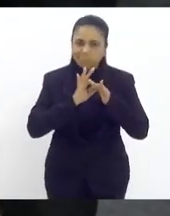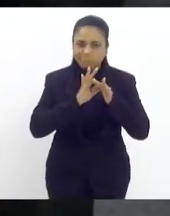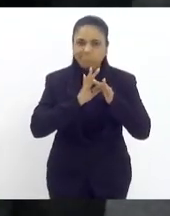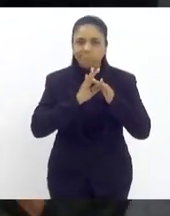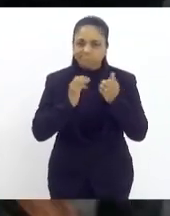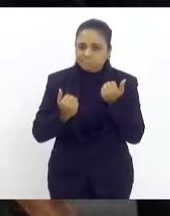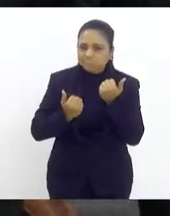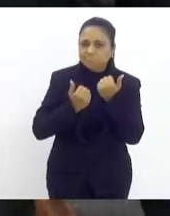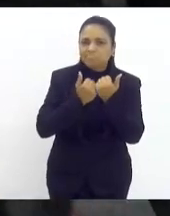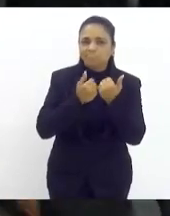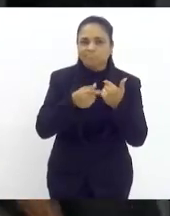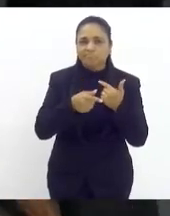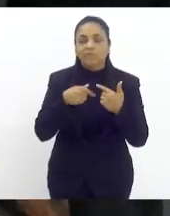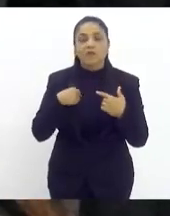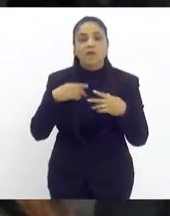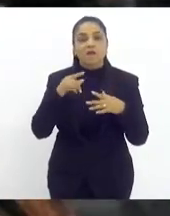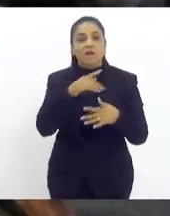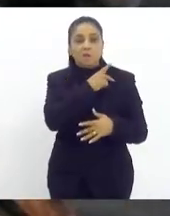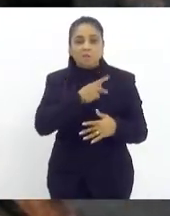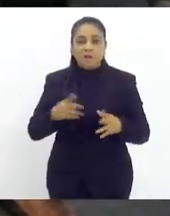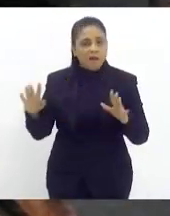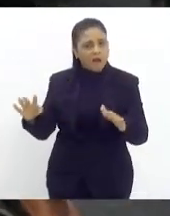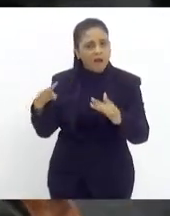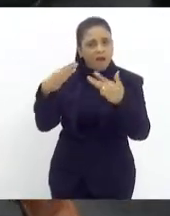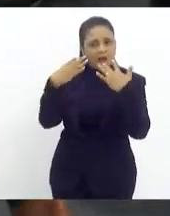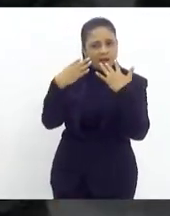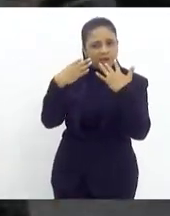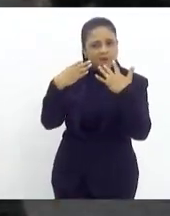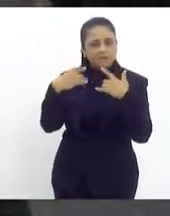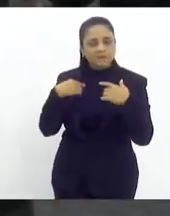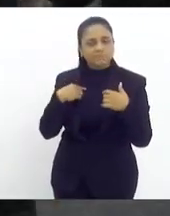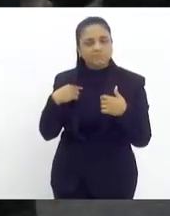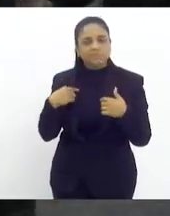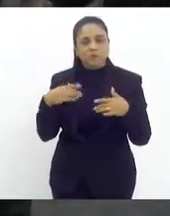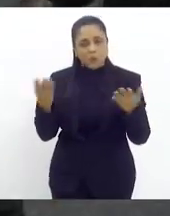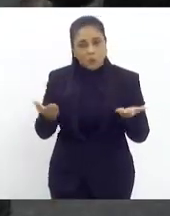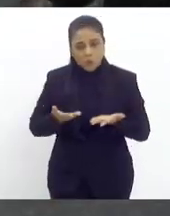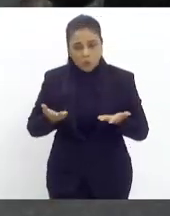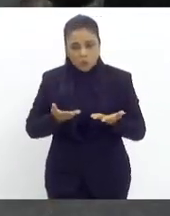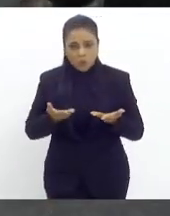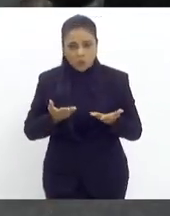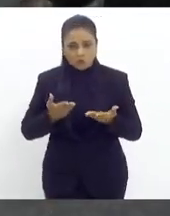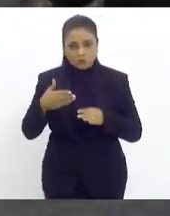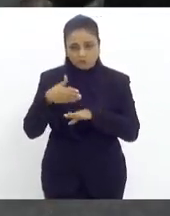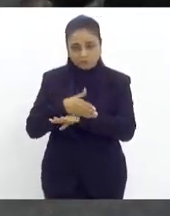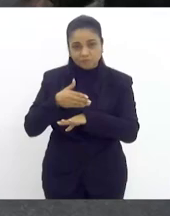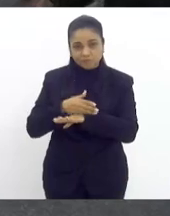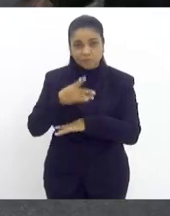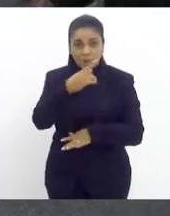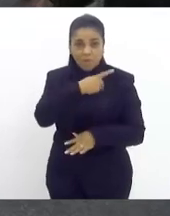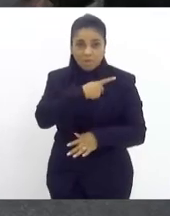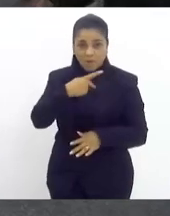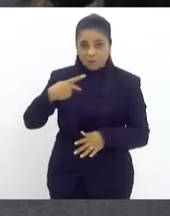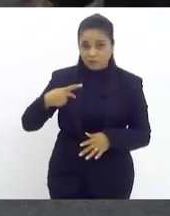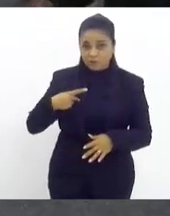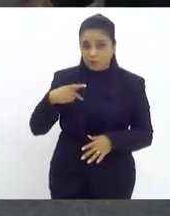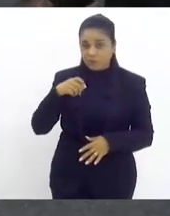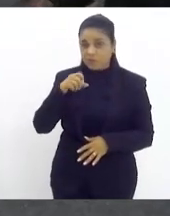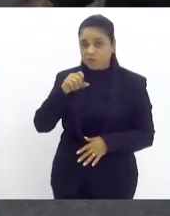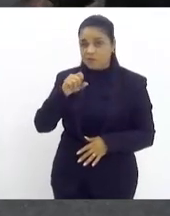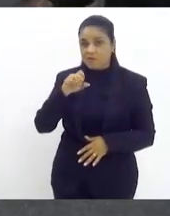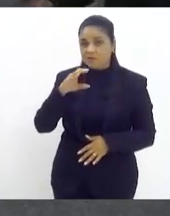gostaria de sua atenção está conosco aqui hoje pastor Celso Brasil